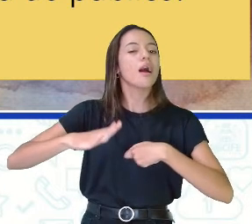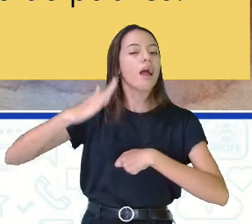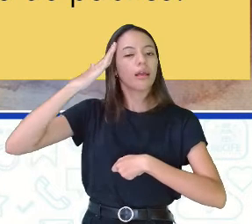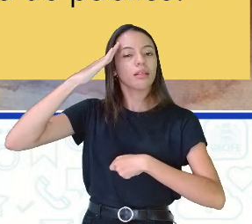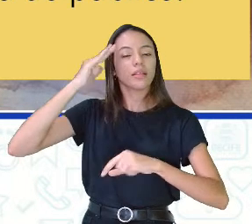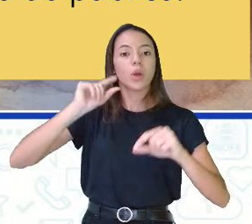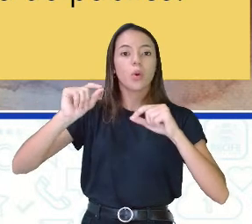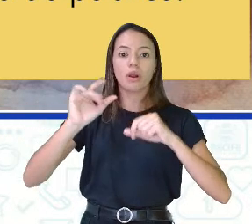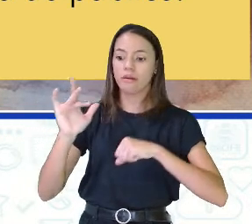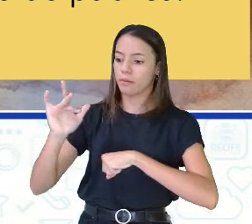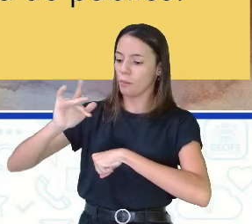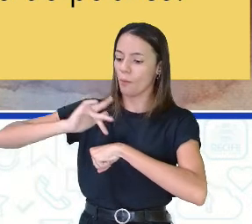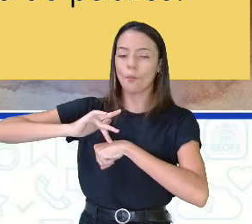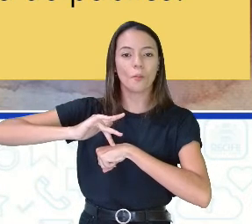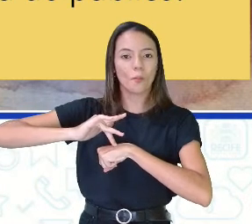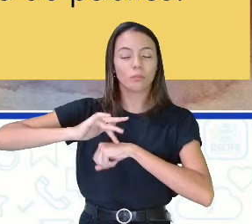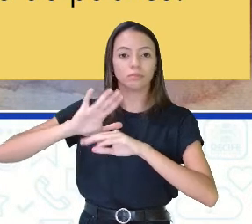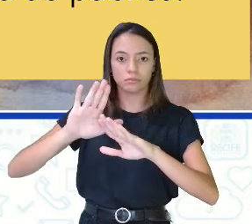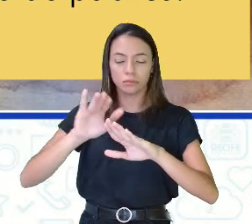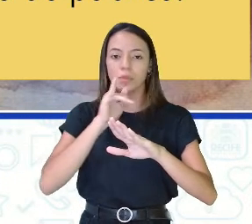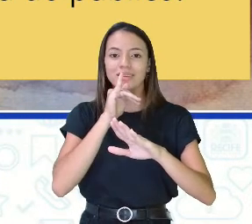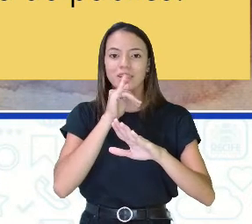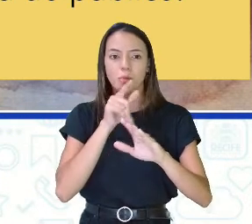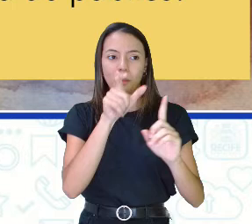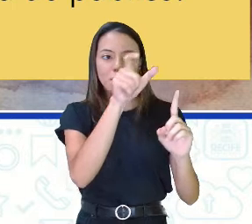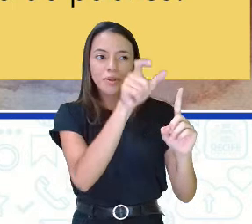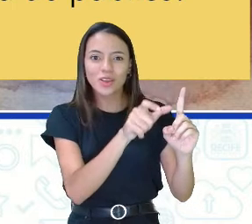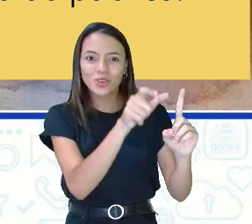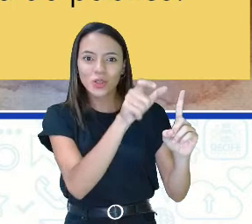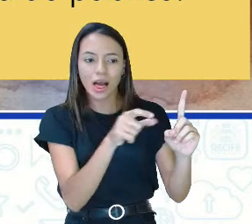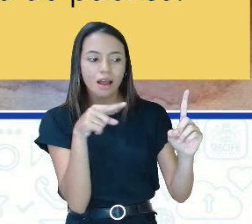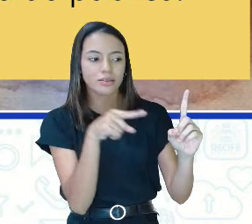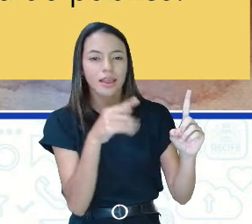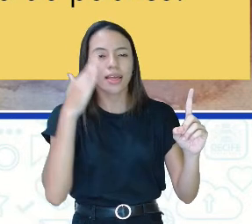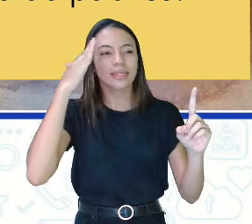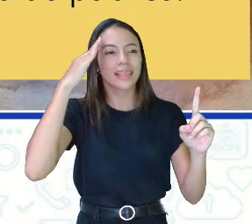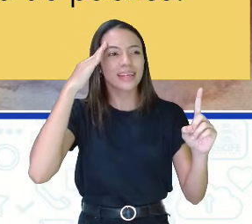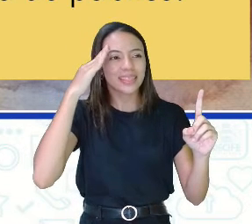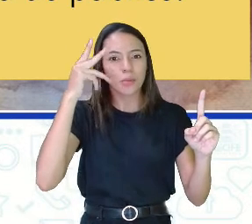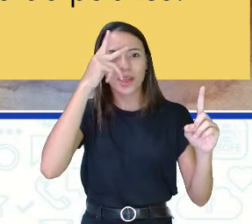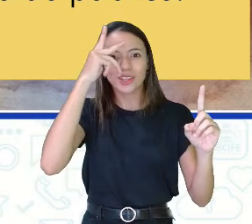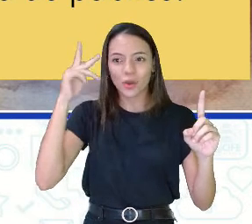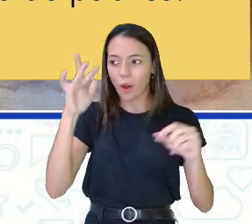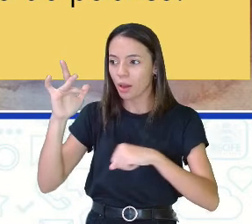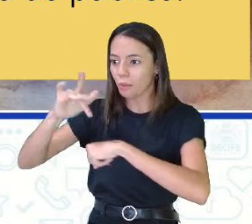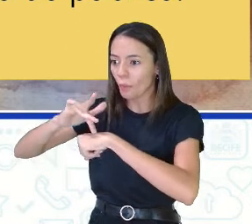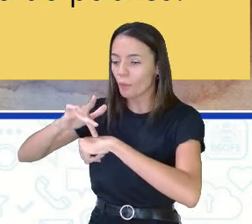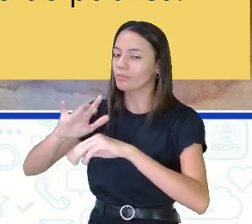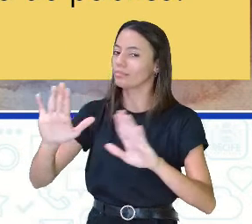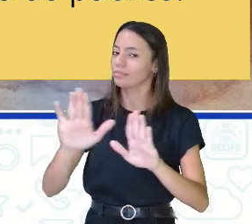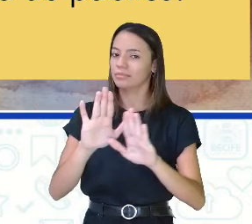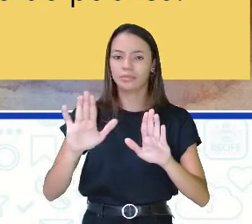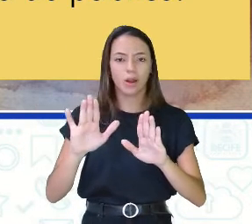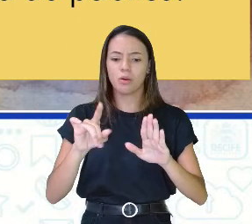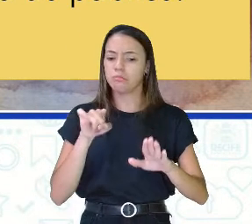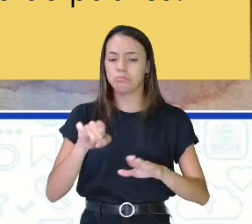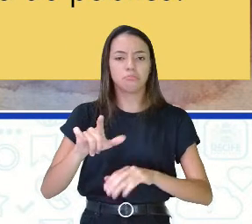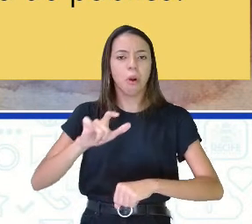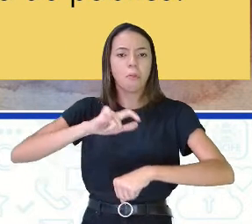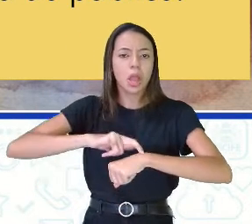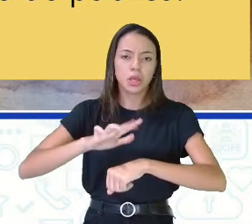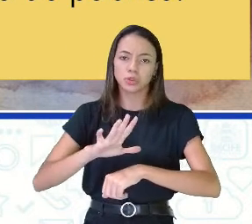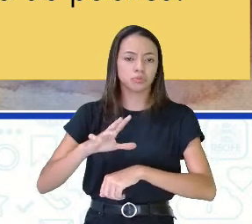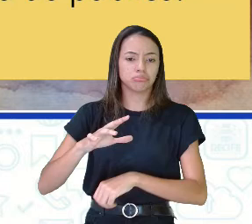necessariamente para que o personagem entenda que alguém está sendo irônico, mas é uma situação, um discurso que